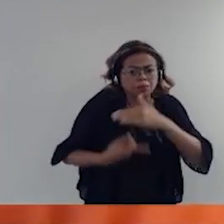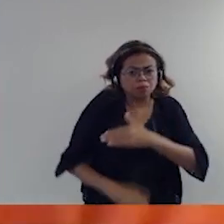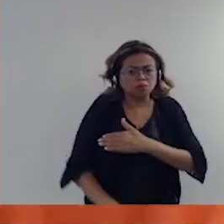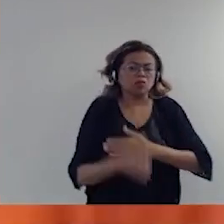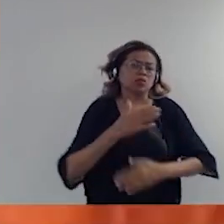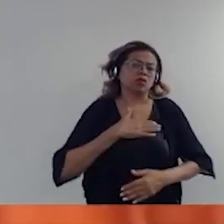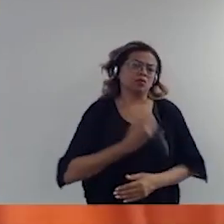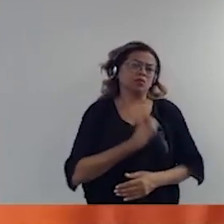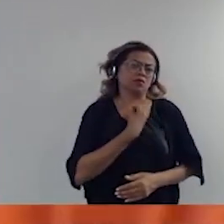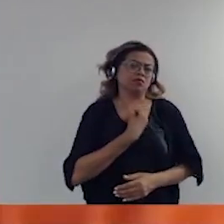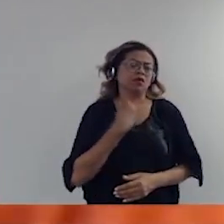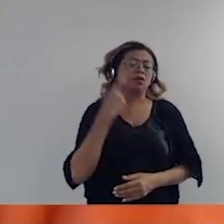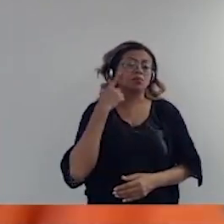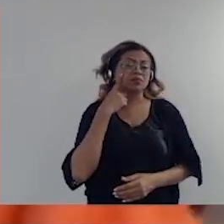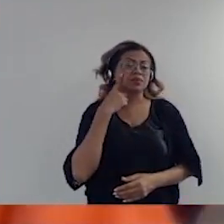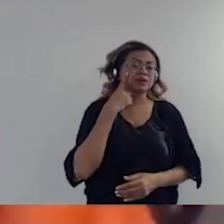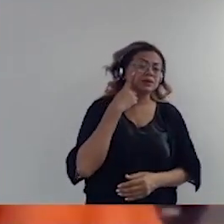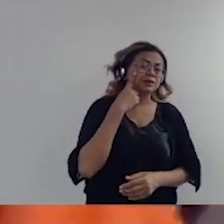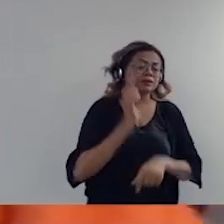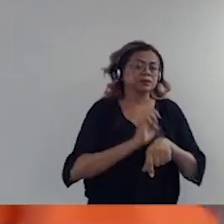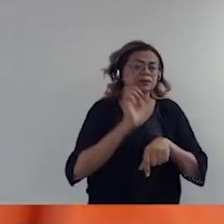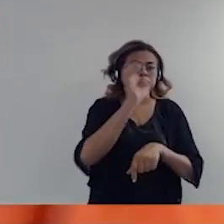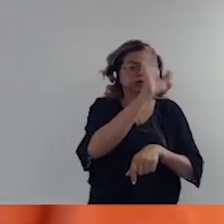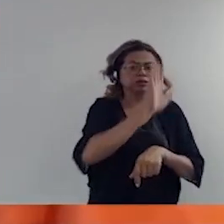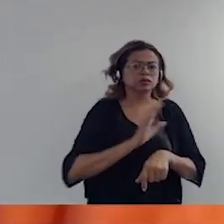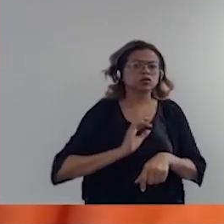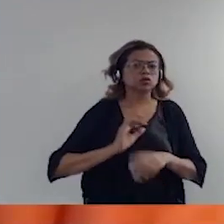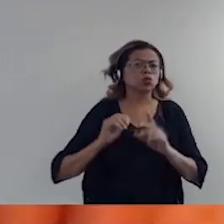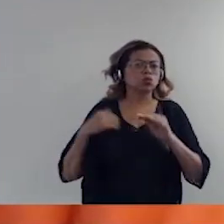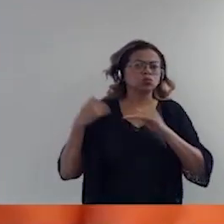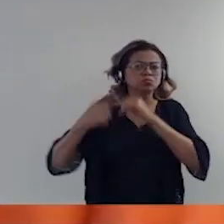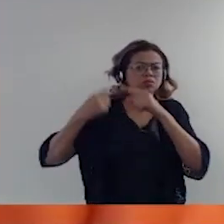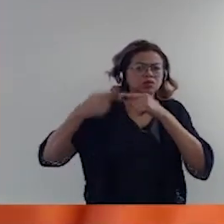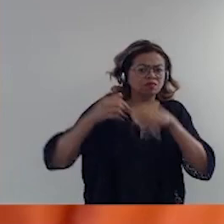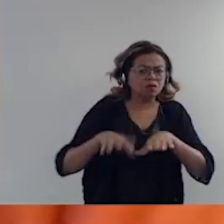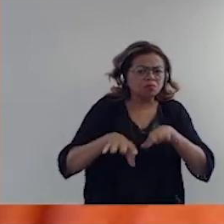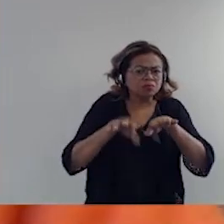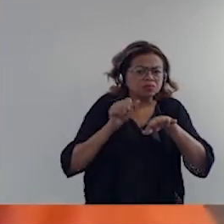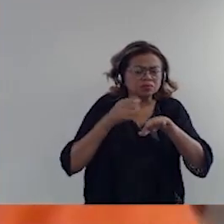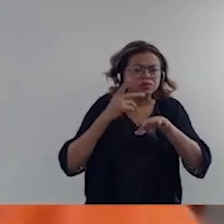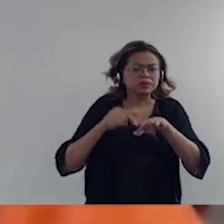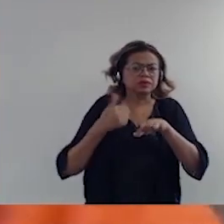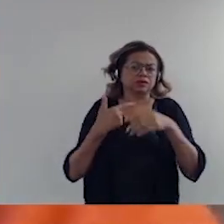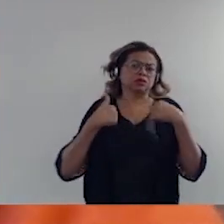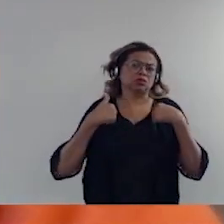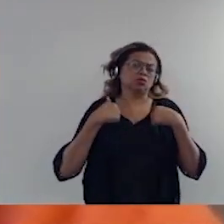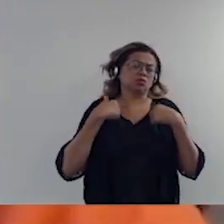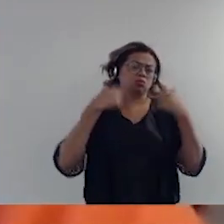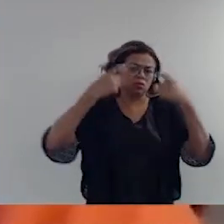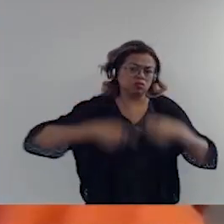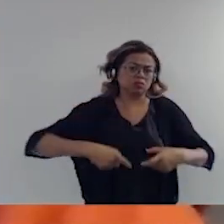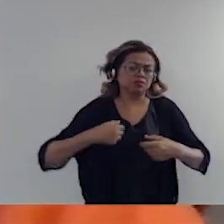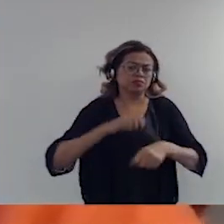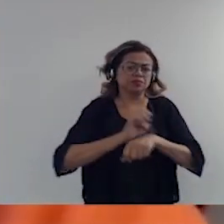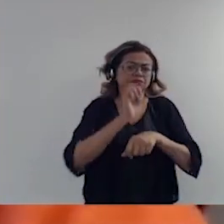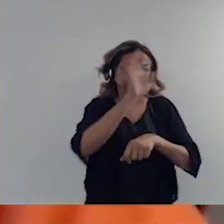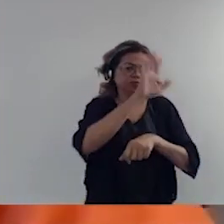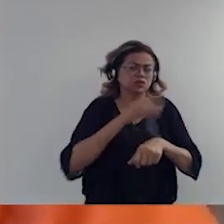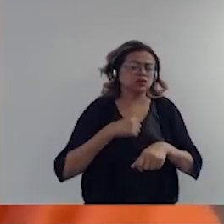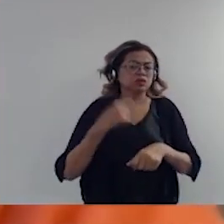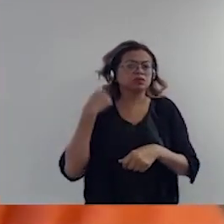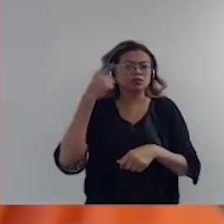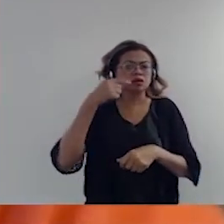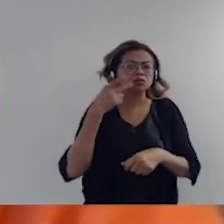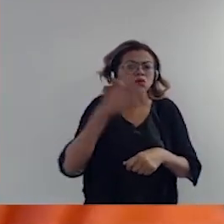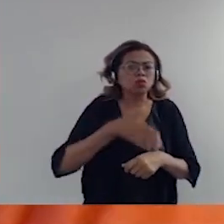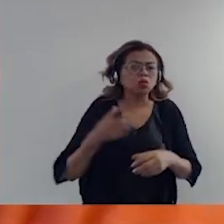na minha vida, eu pensei no Estado durante toda a minha formação acadêmica. Então, é o Estado. E daí o